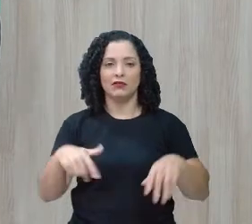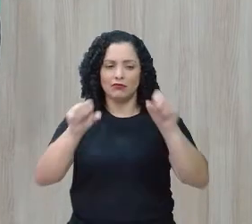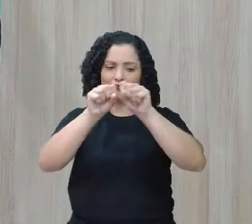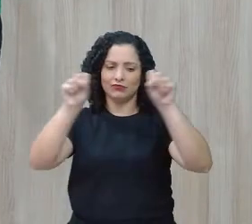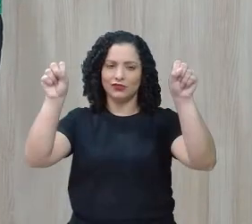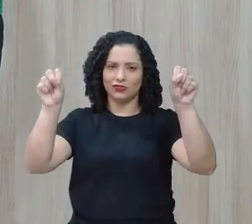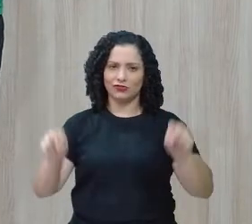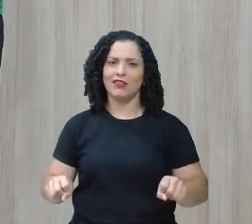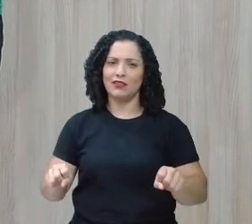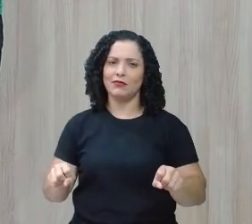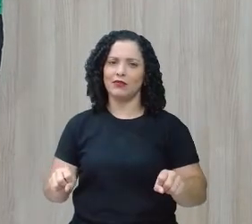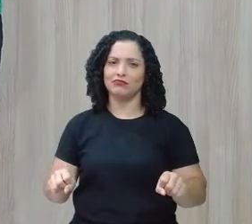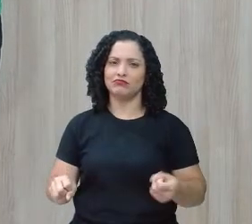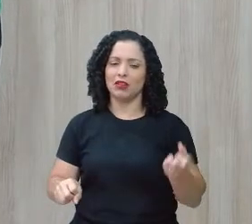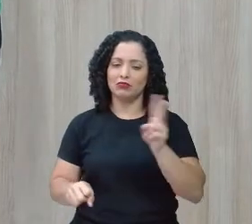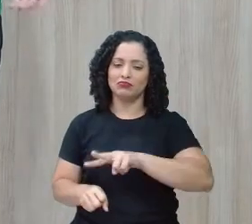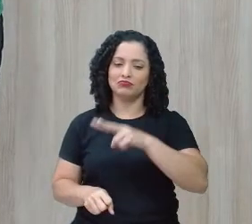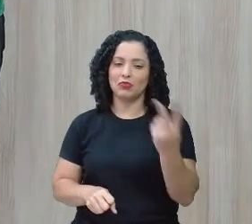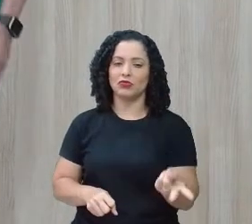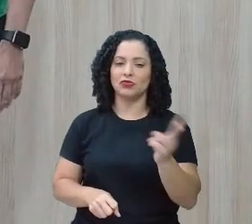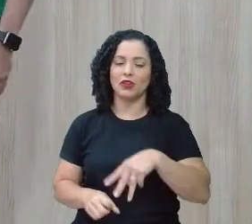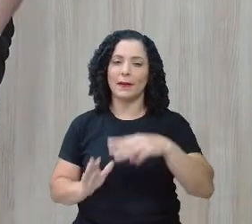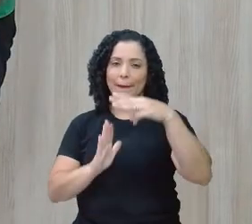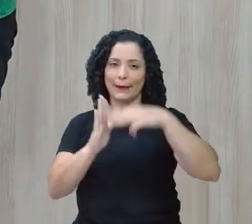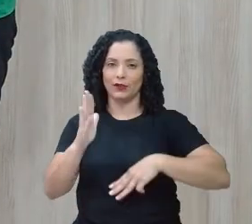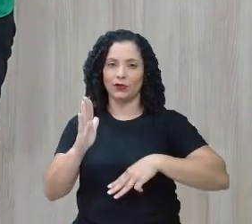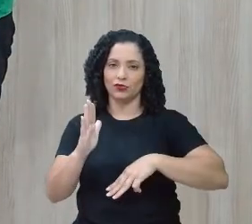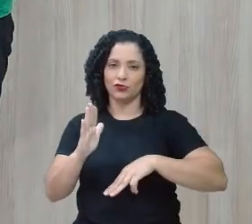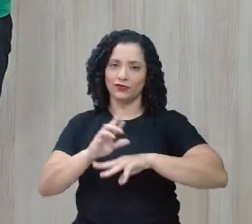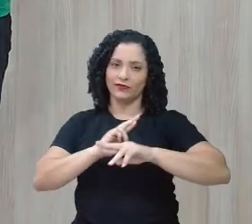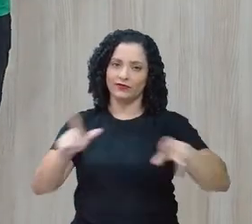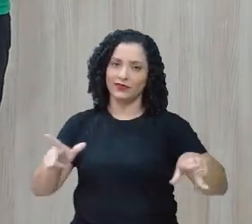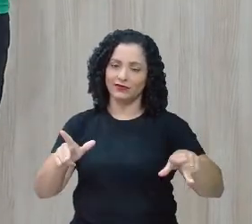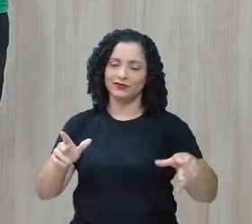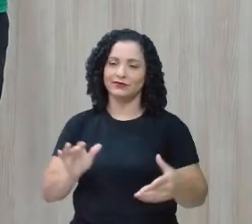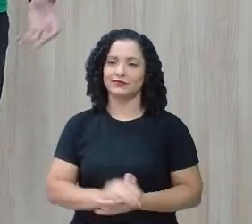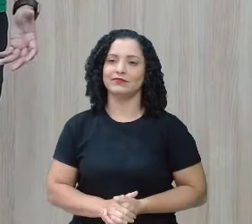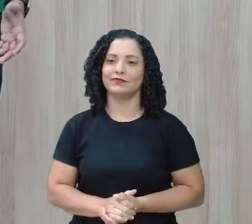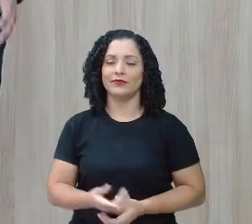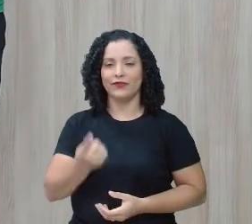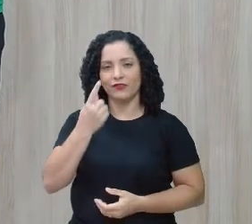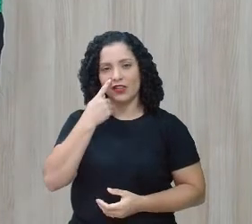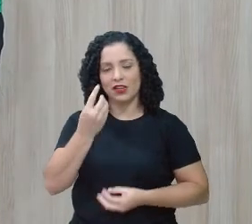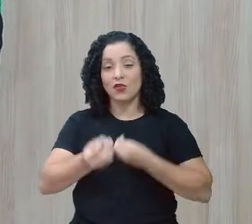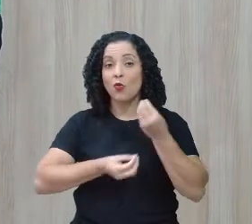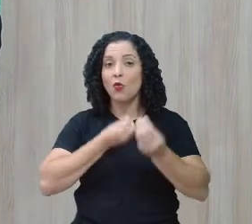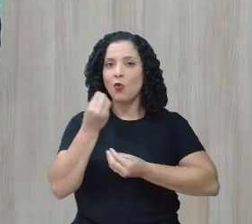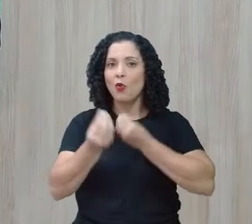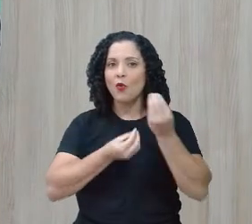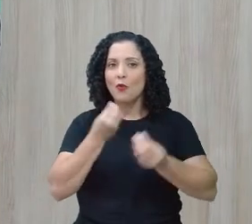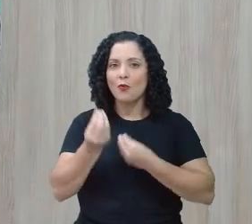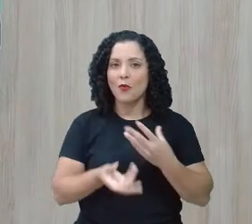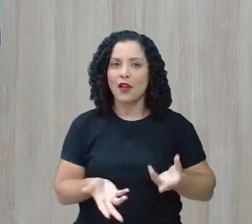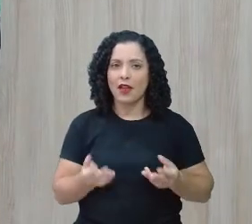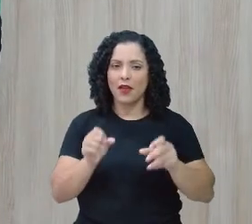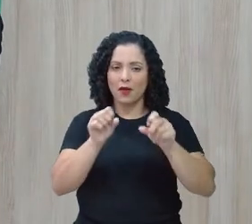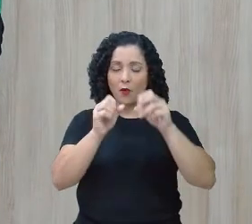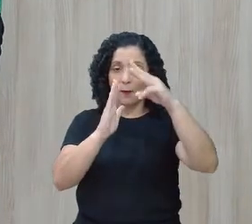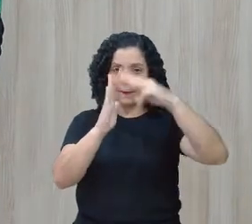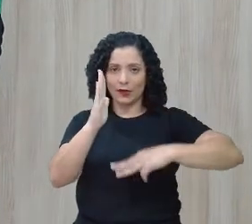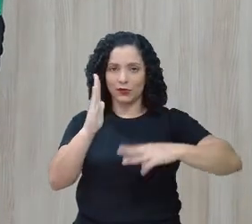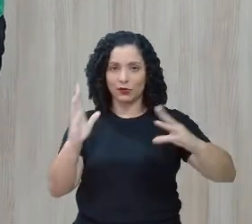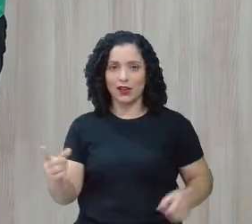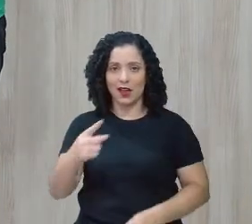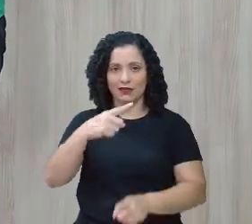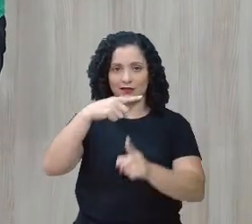sistema por algum desses dois métodos, certo? Então, vamos ver aí no que é que consiste o método da adição, tá?